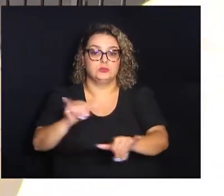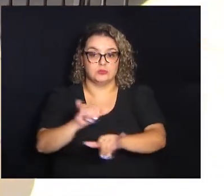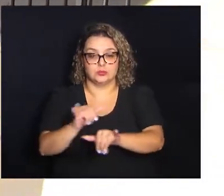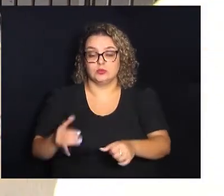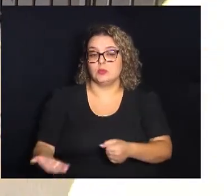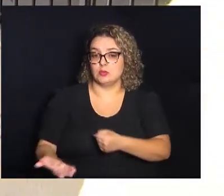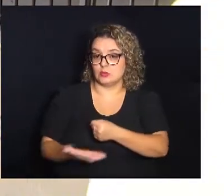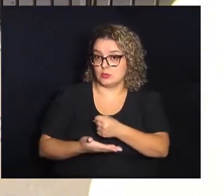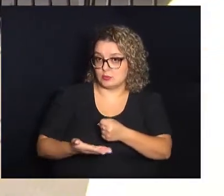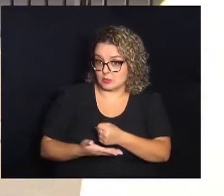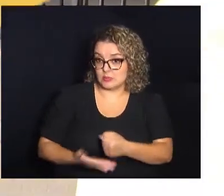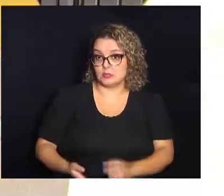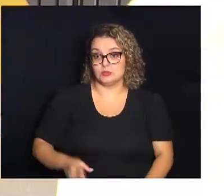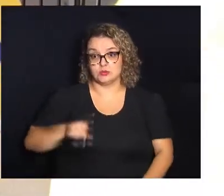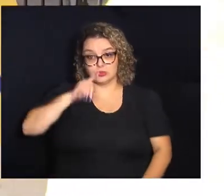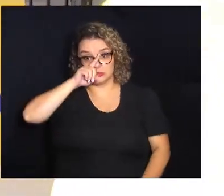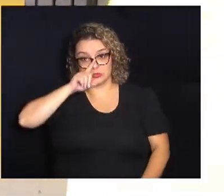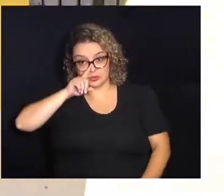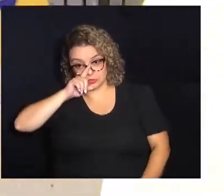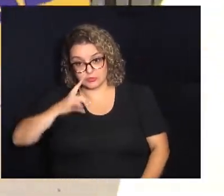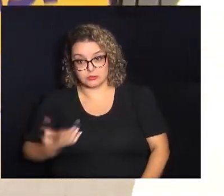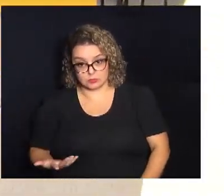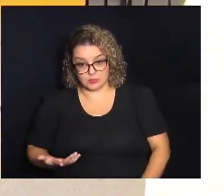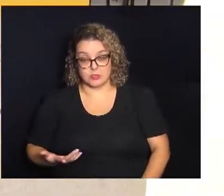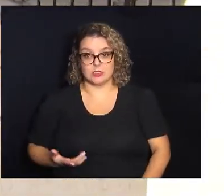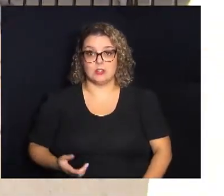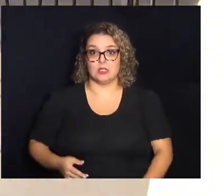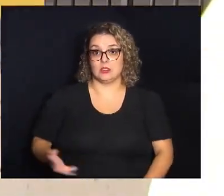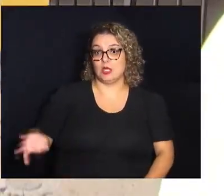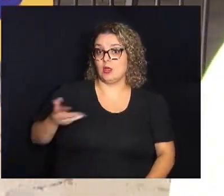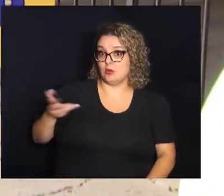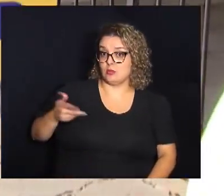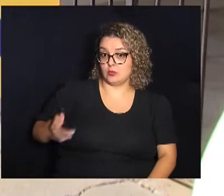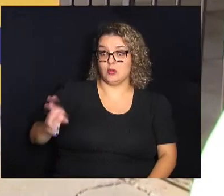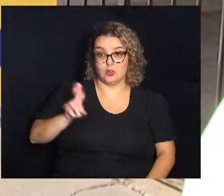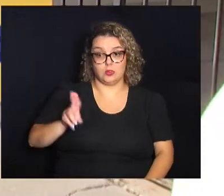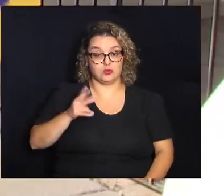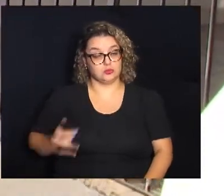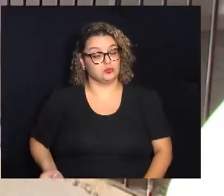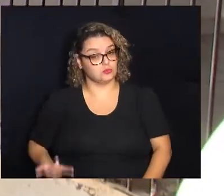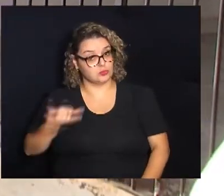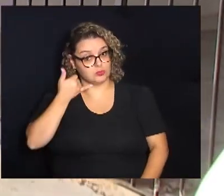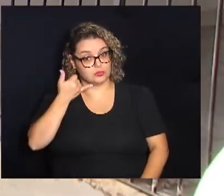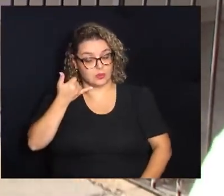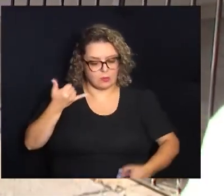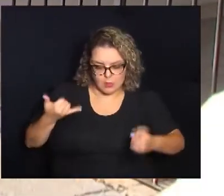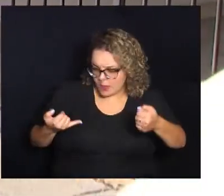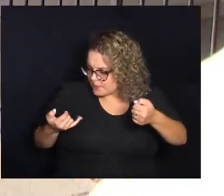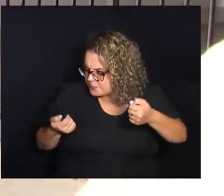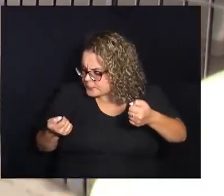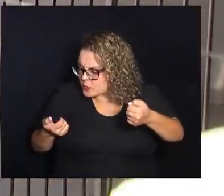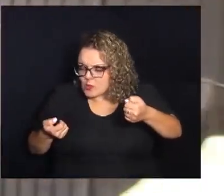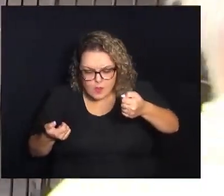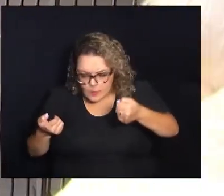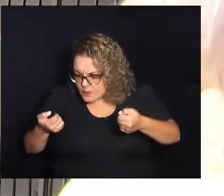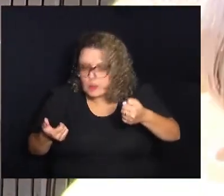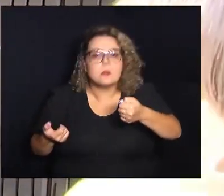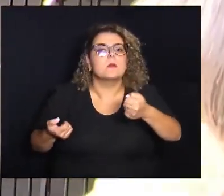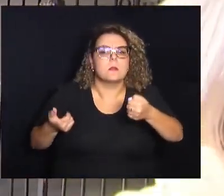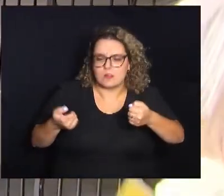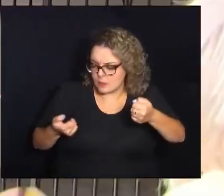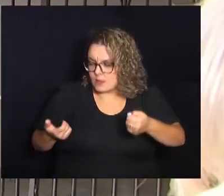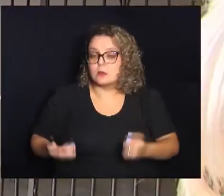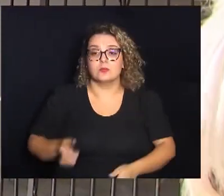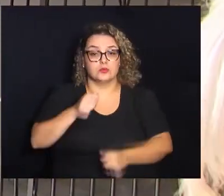principais fatores de risco, né, que são a velocidade, o uso do celular, o consumo de álcool e direção,